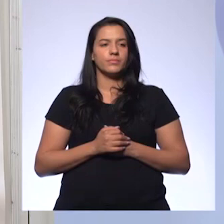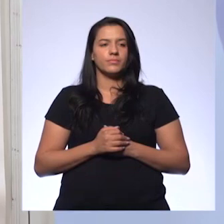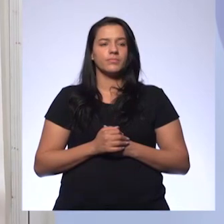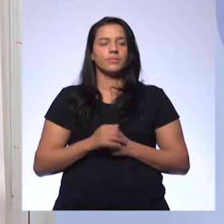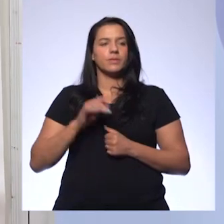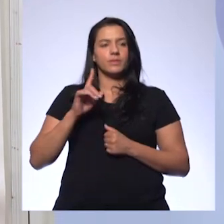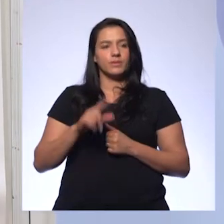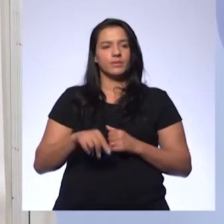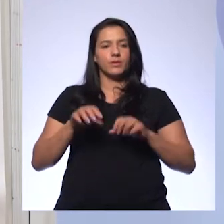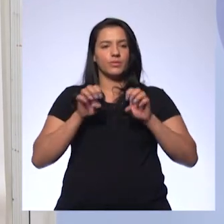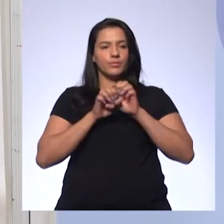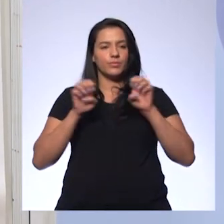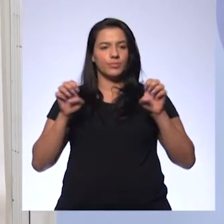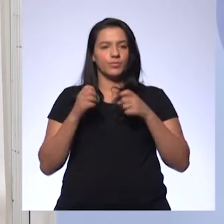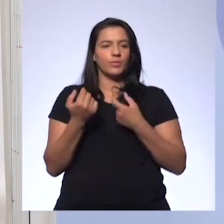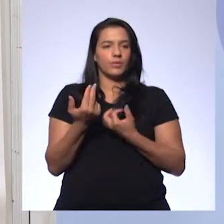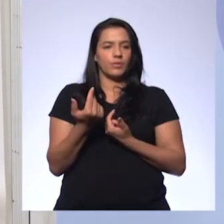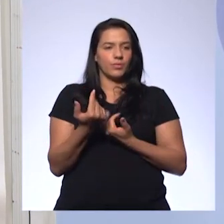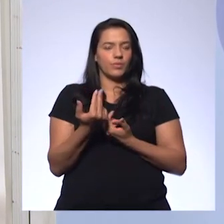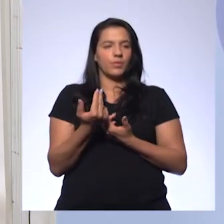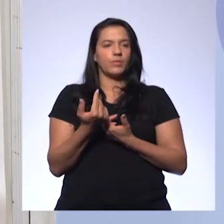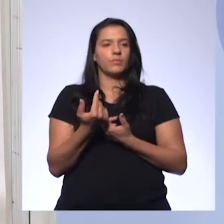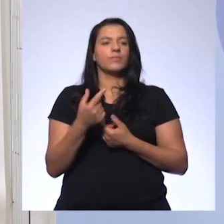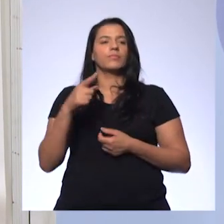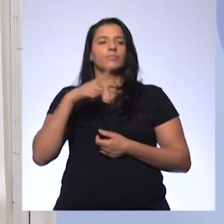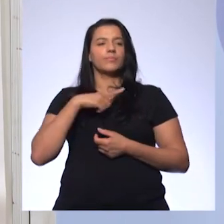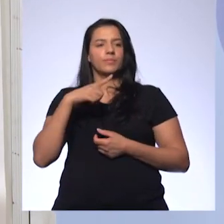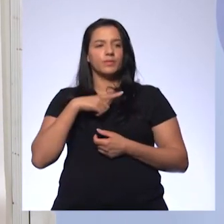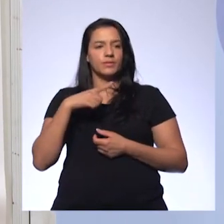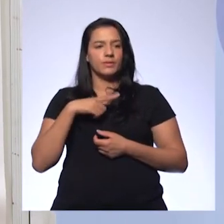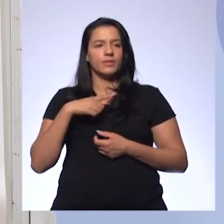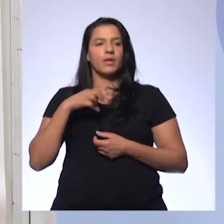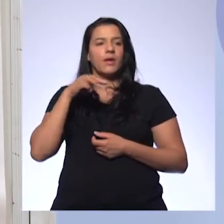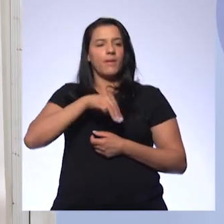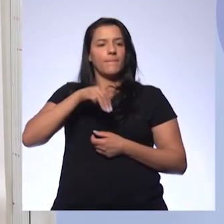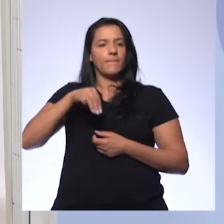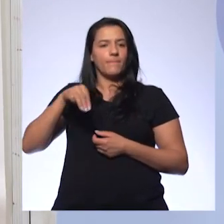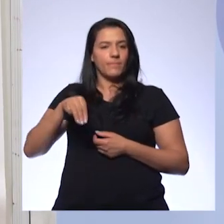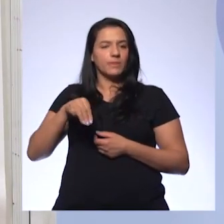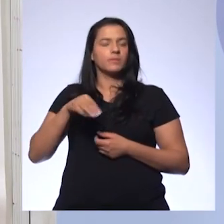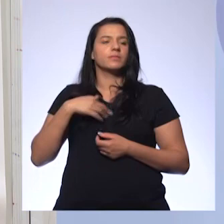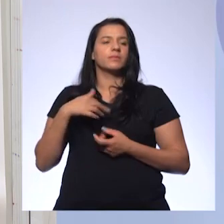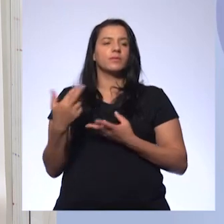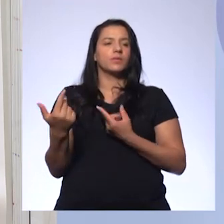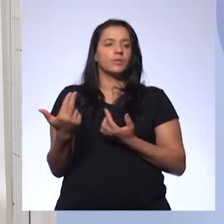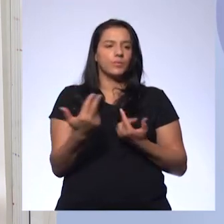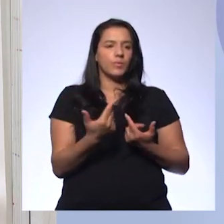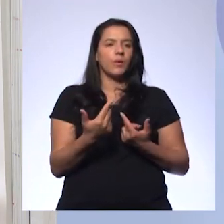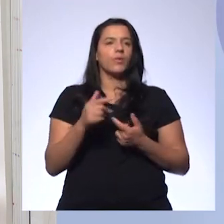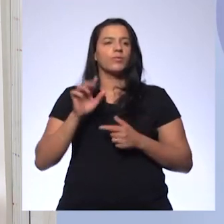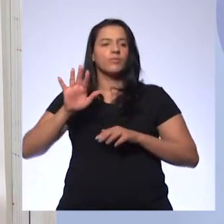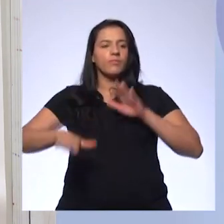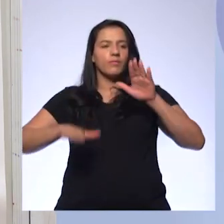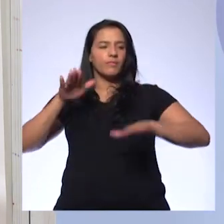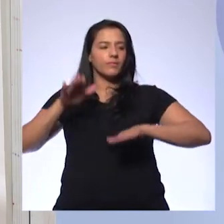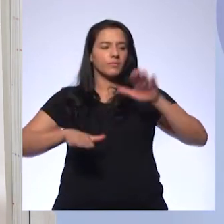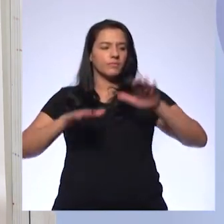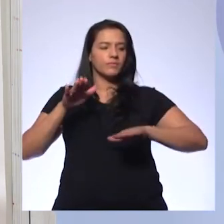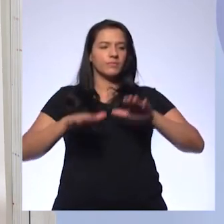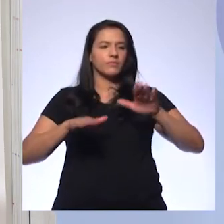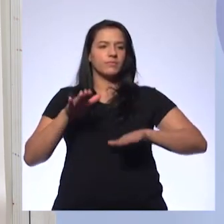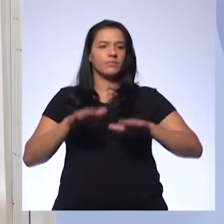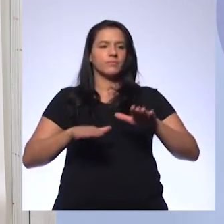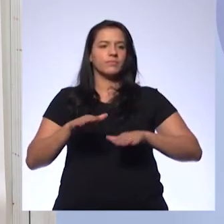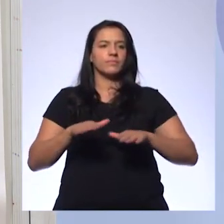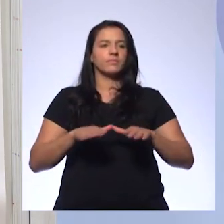a forma molecular é igual, eu vou ter também a massa molecular igual. O que vai variar vai ser a estrutura, que é isso daqui, ó. A